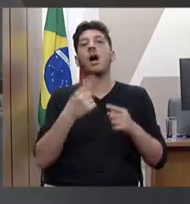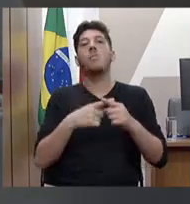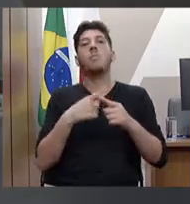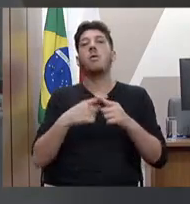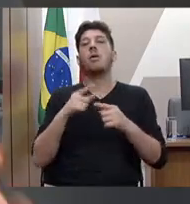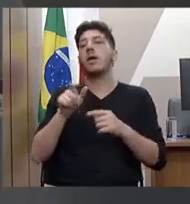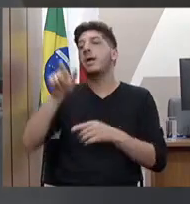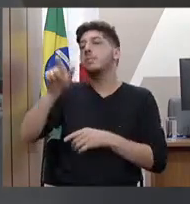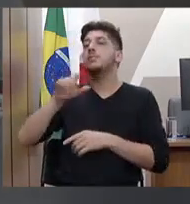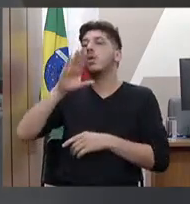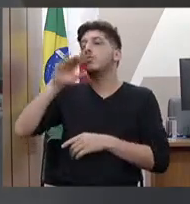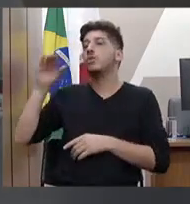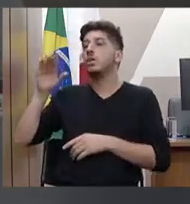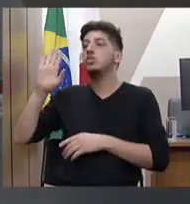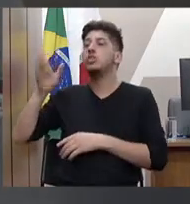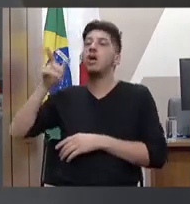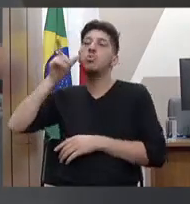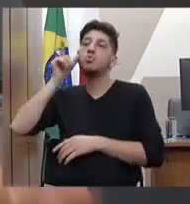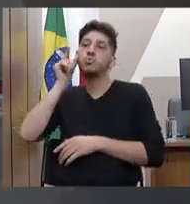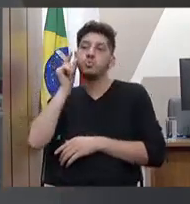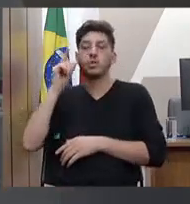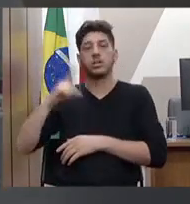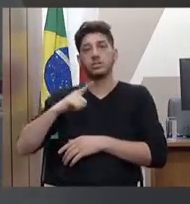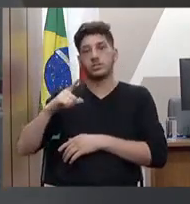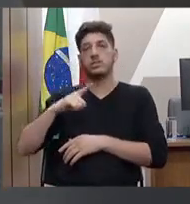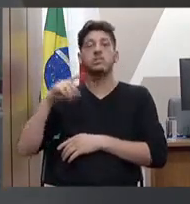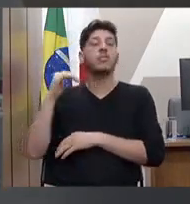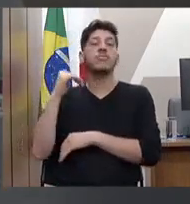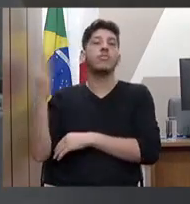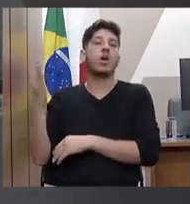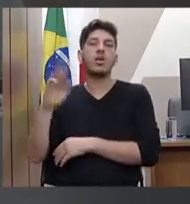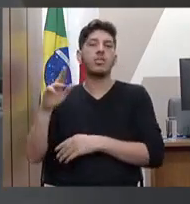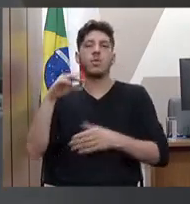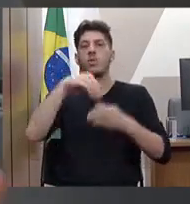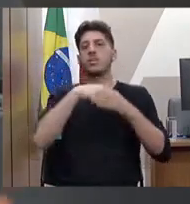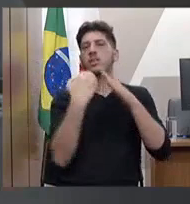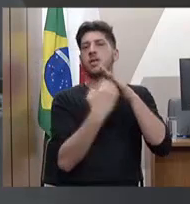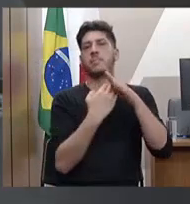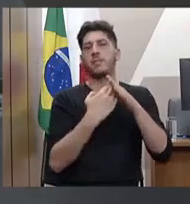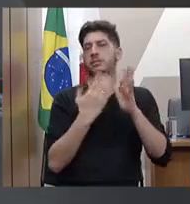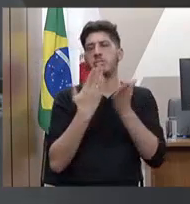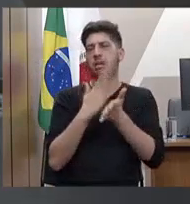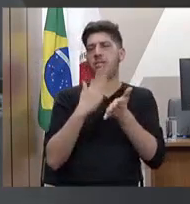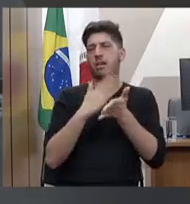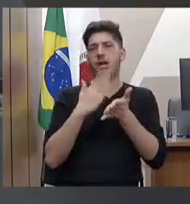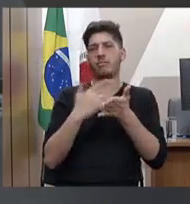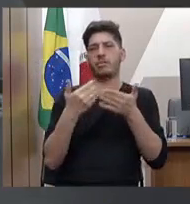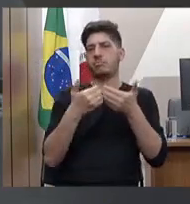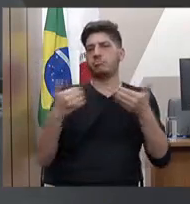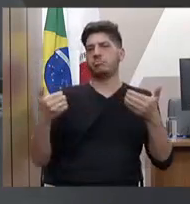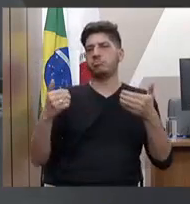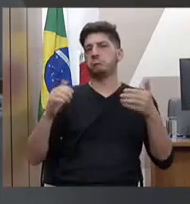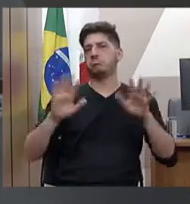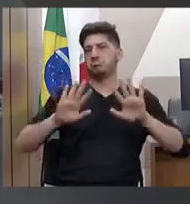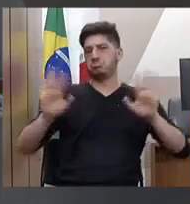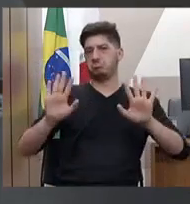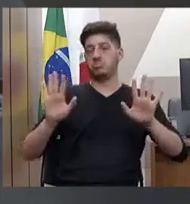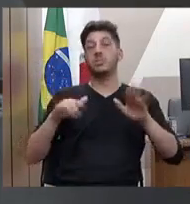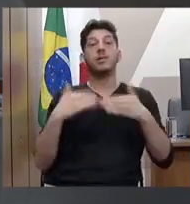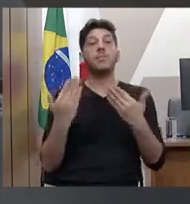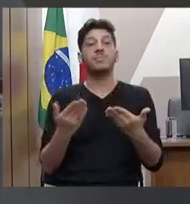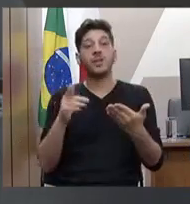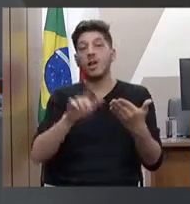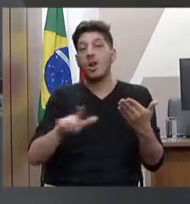outra empresa com essa perda auditiva isso aí é fato é não tem nada a ver com o sistema aqui da empresa então é muito